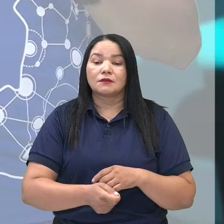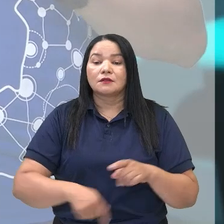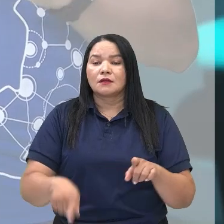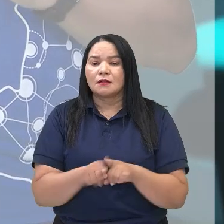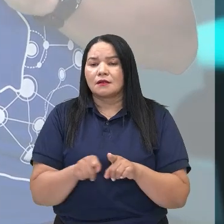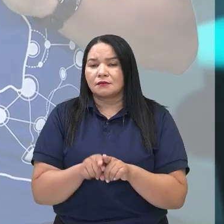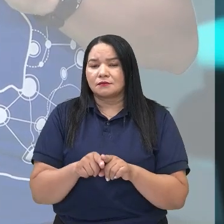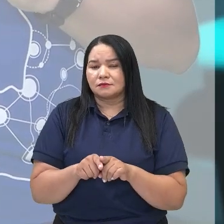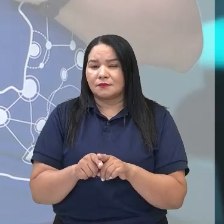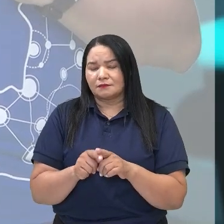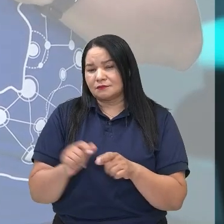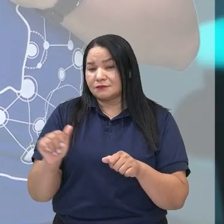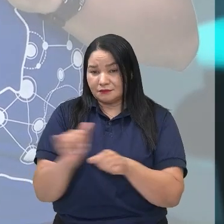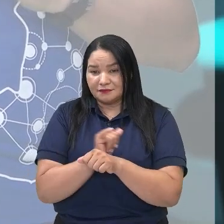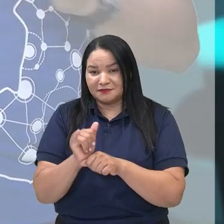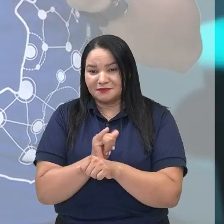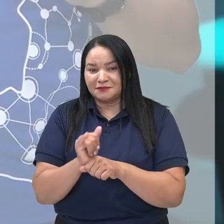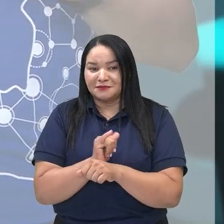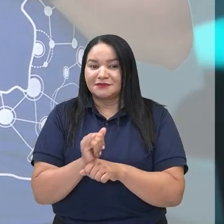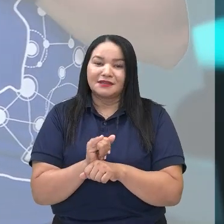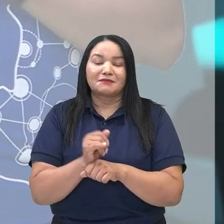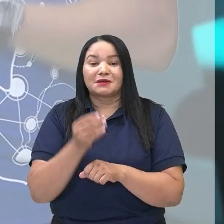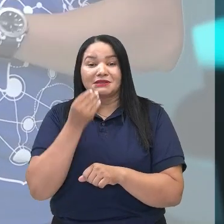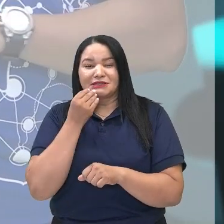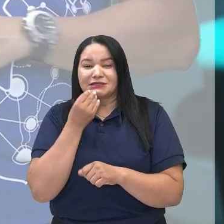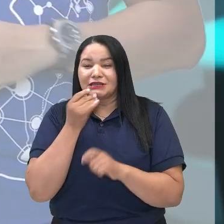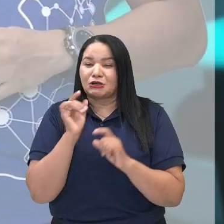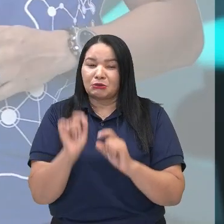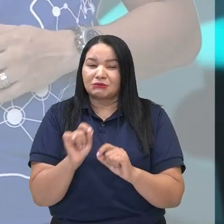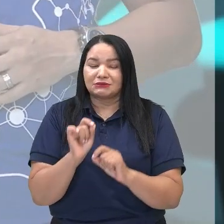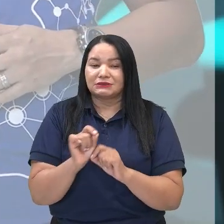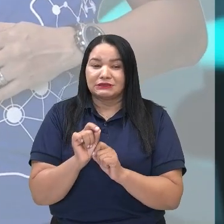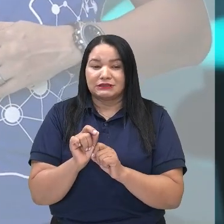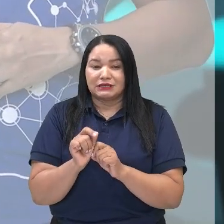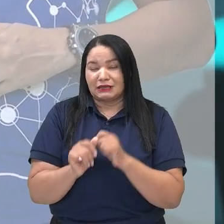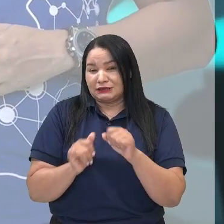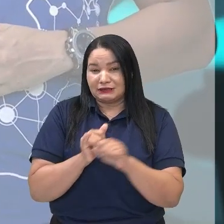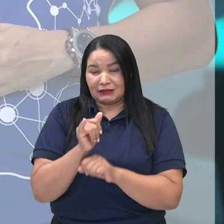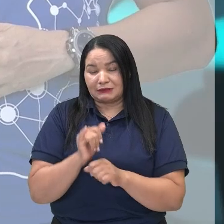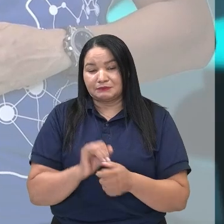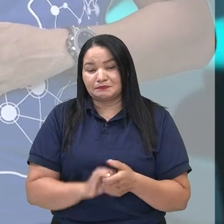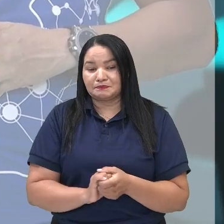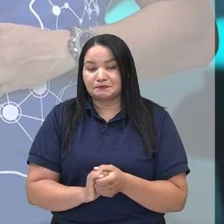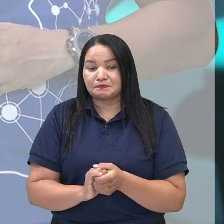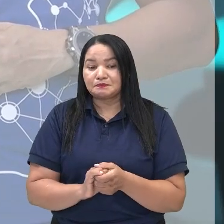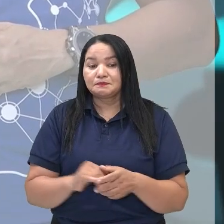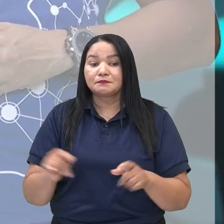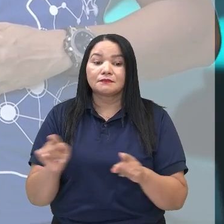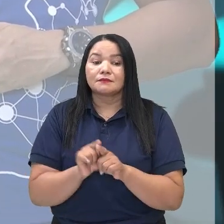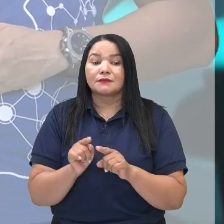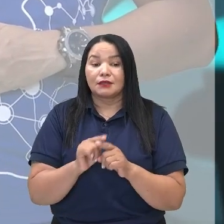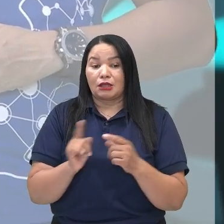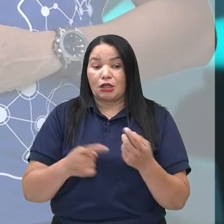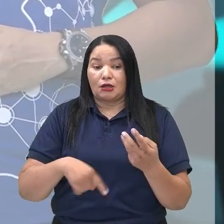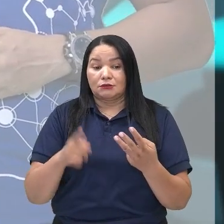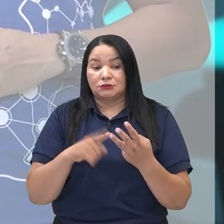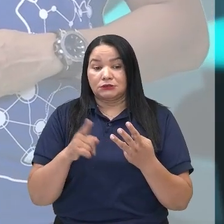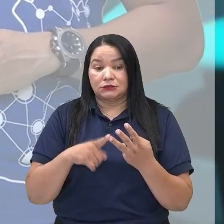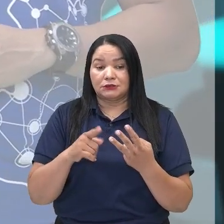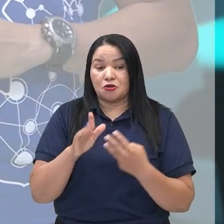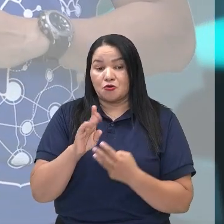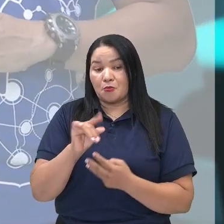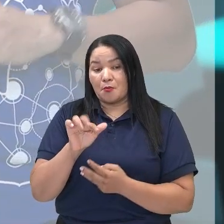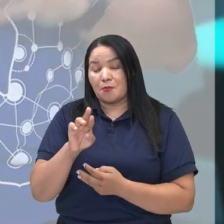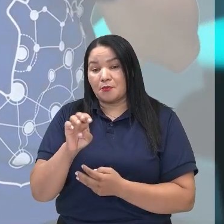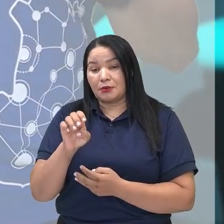quase que uma estratégia para enganar o adversário. O break, que equivale a um ponto no qual o jogador pode